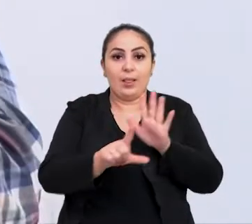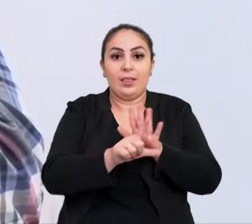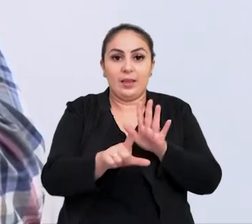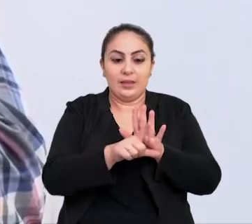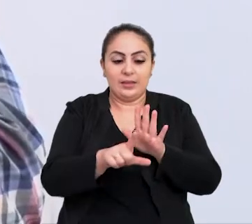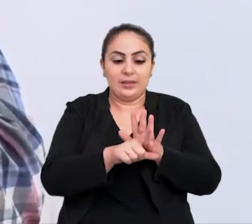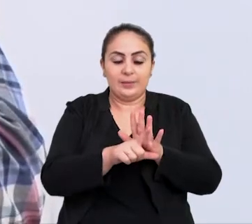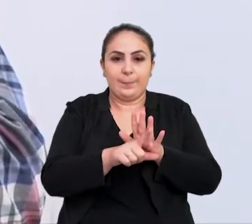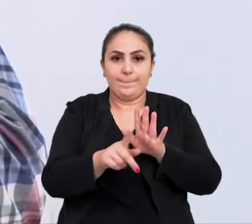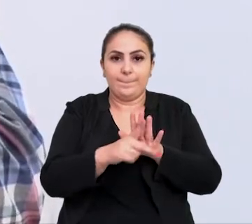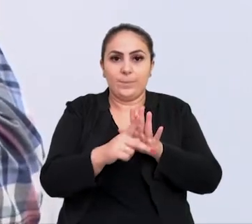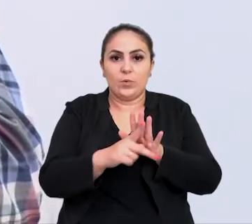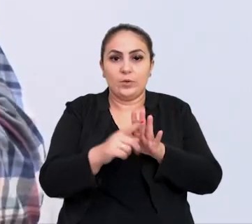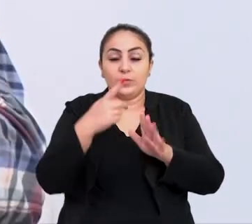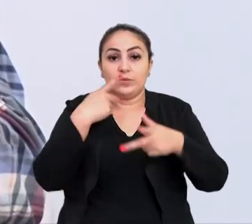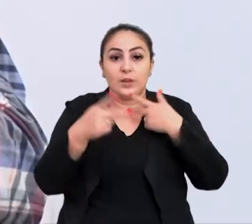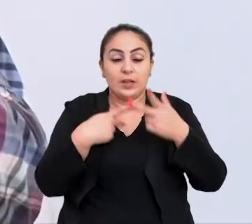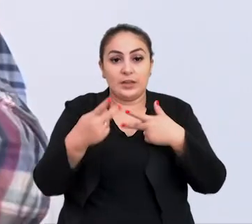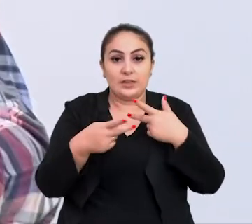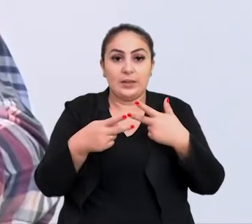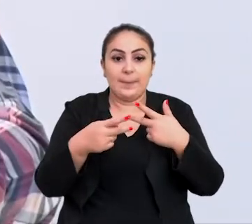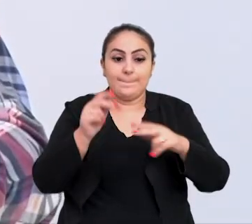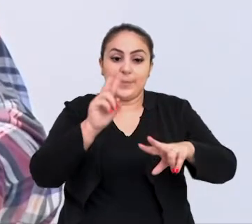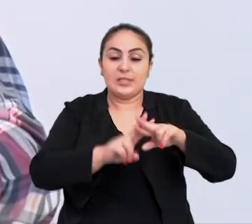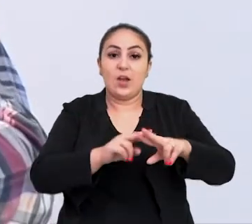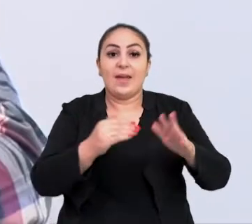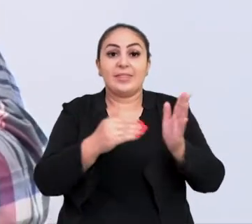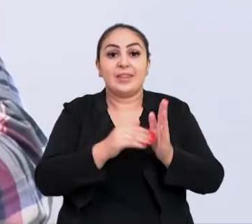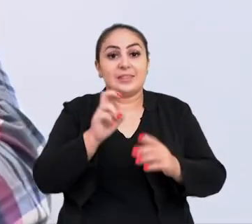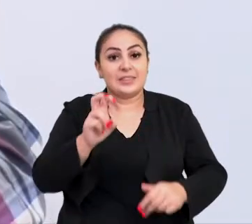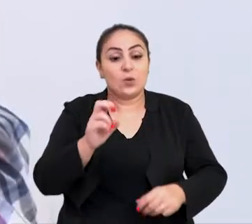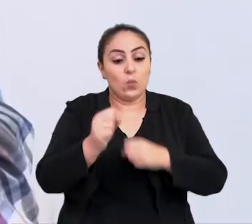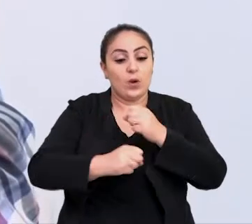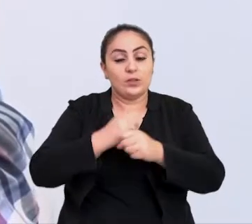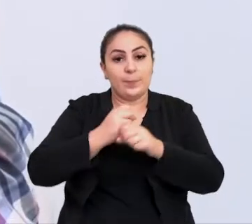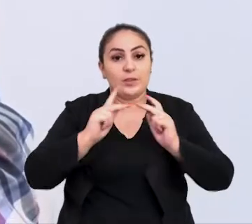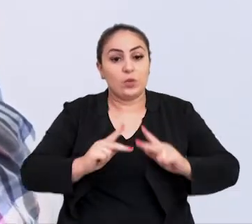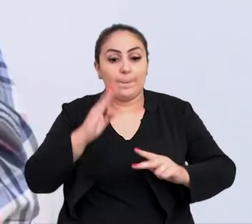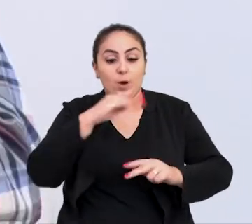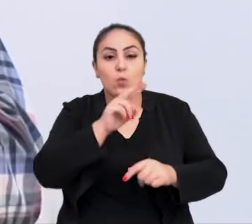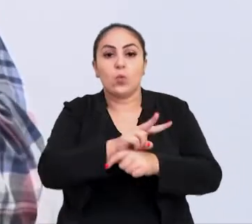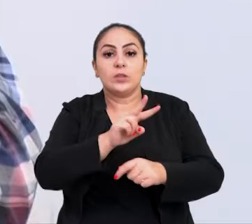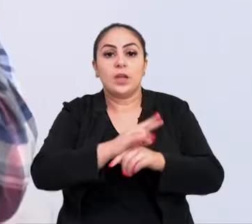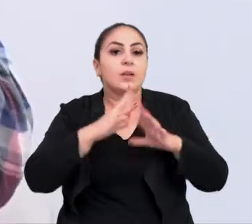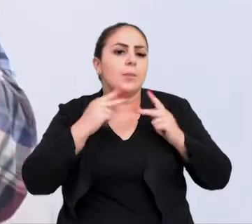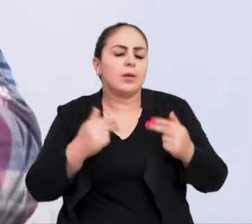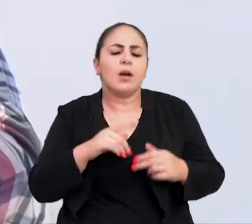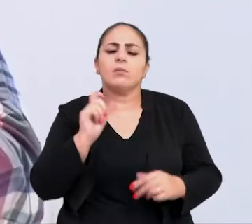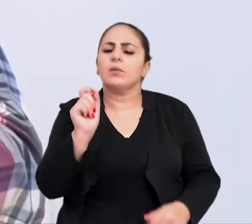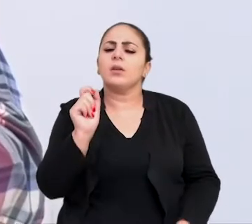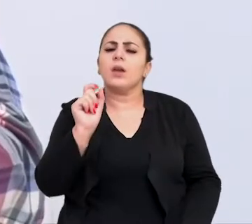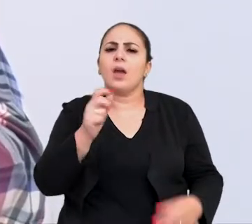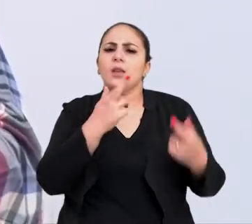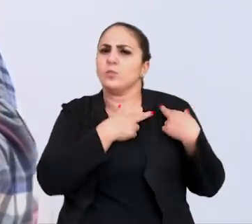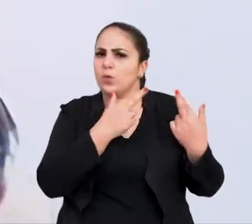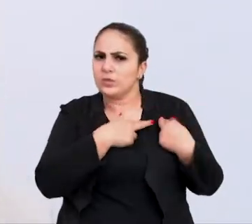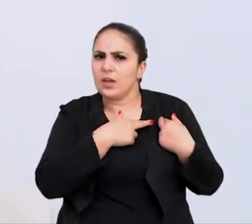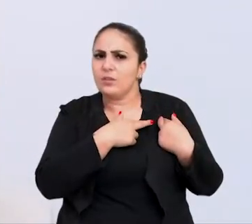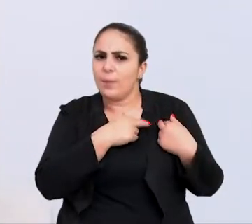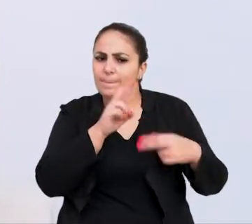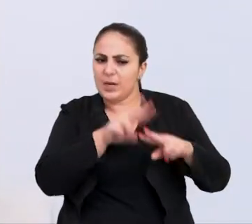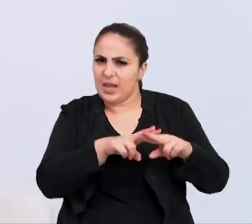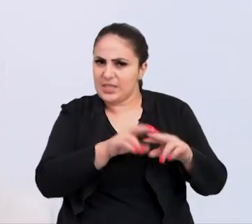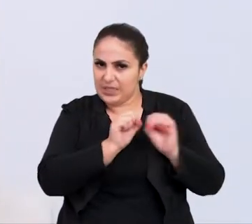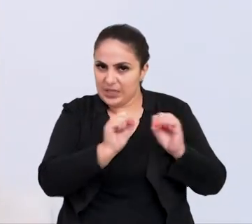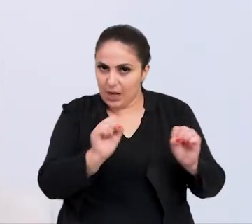sancionou uma lei que prevê prisão de até 5 anos para maus tratos animais. Mas quem é que vai prender as pessoas? Não